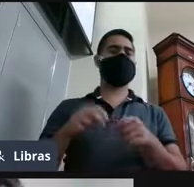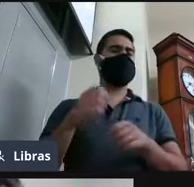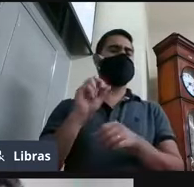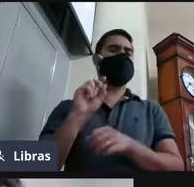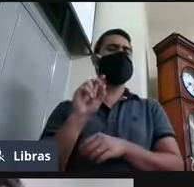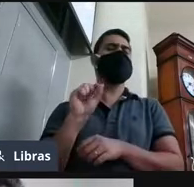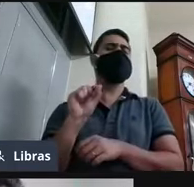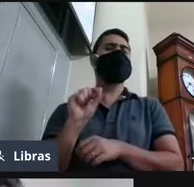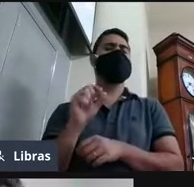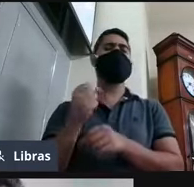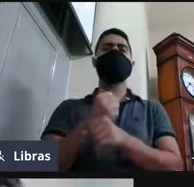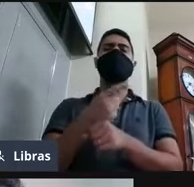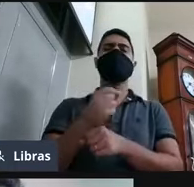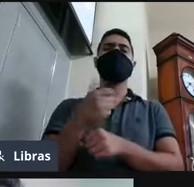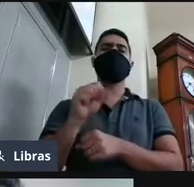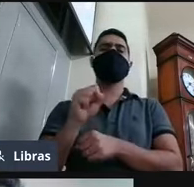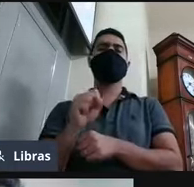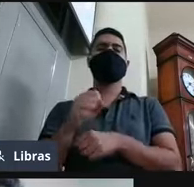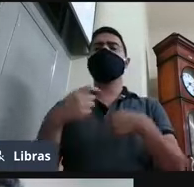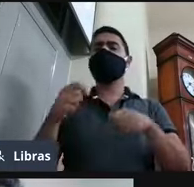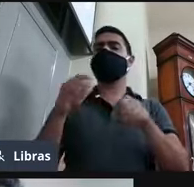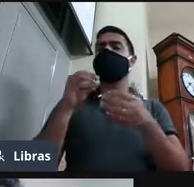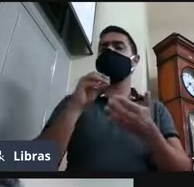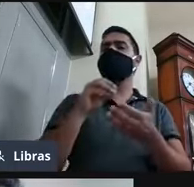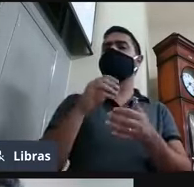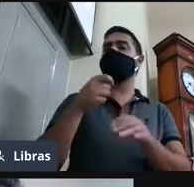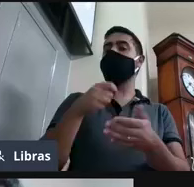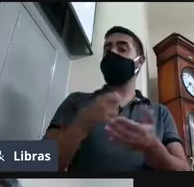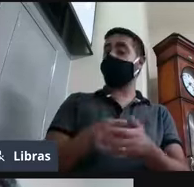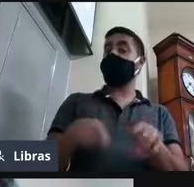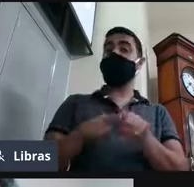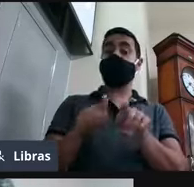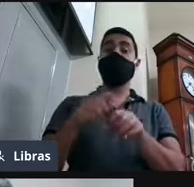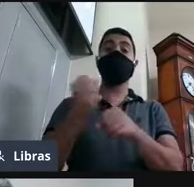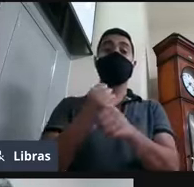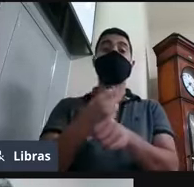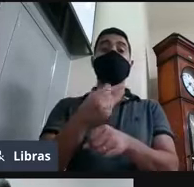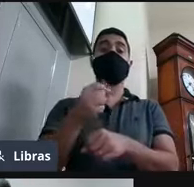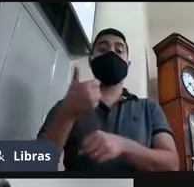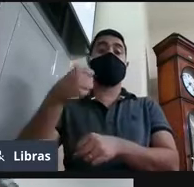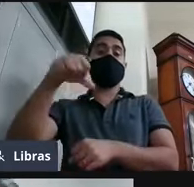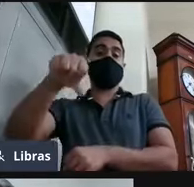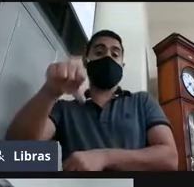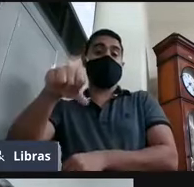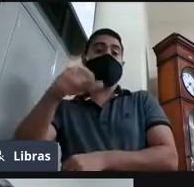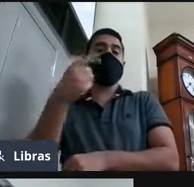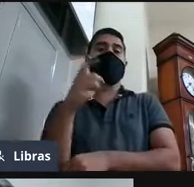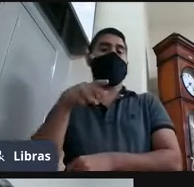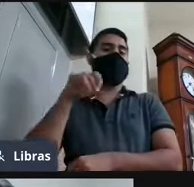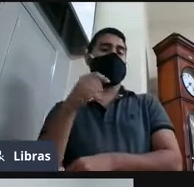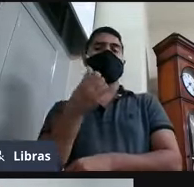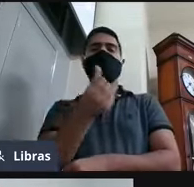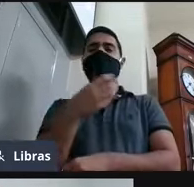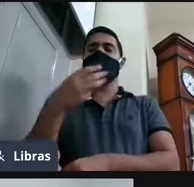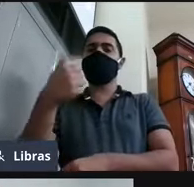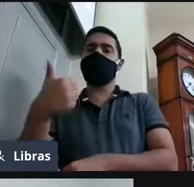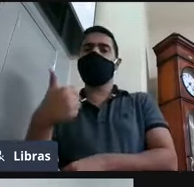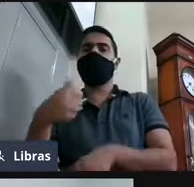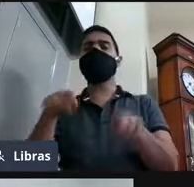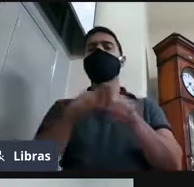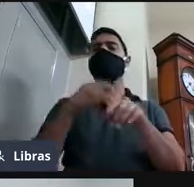2018. O resto a pagar vai para o ano de 2019, que as contas não chegaram aqui. O 1.631.000 vai para as contas